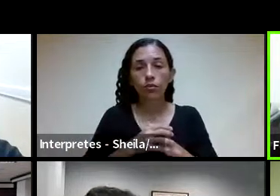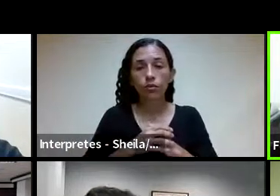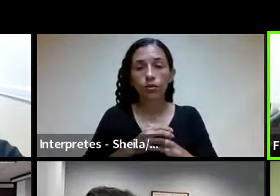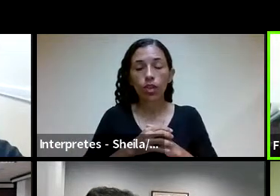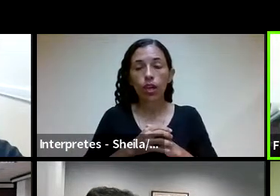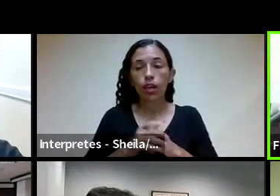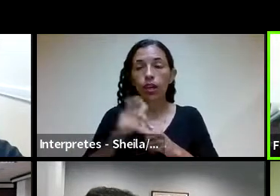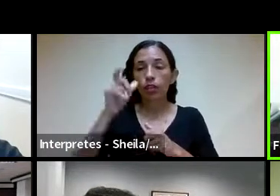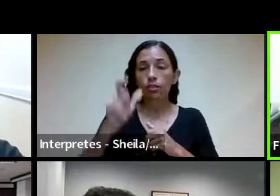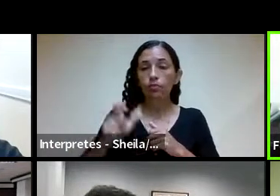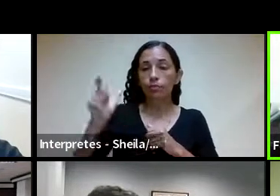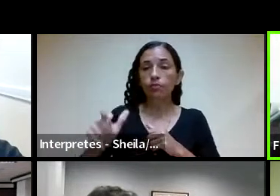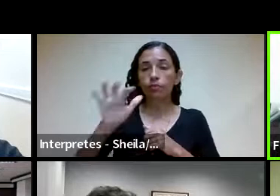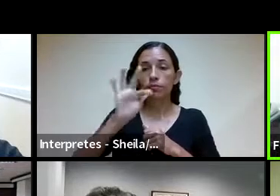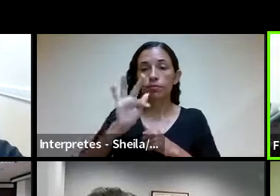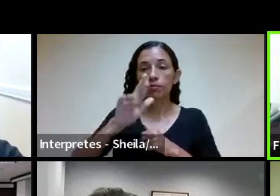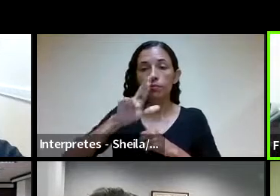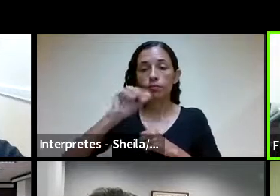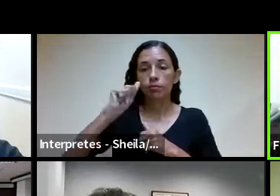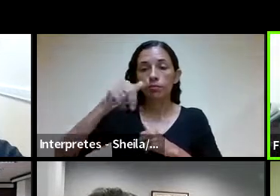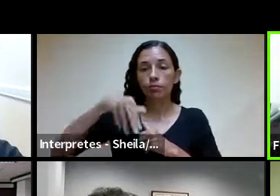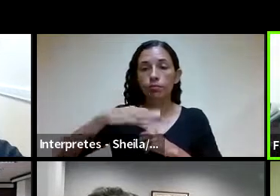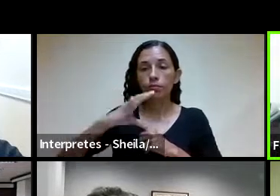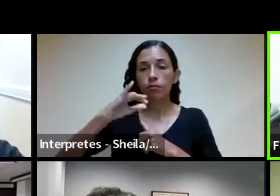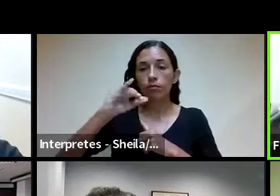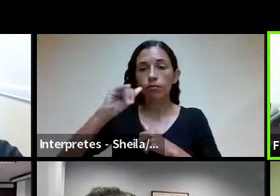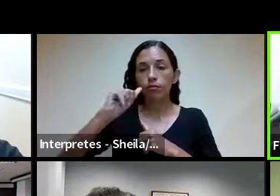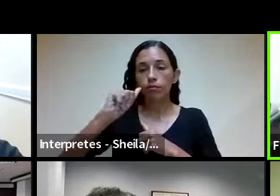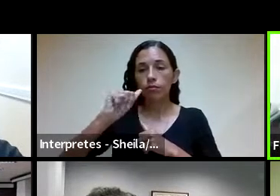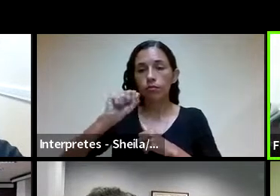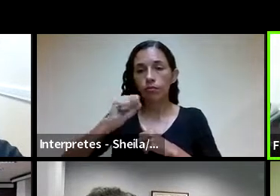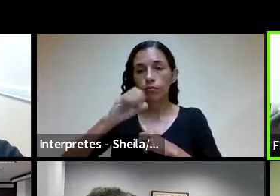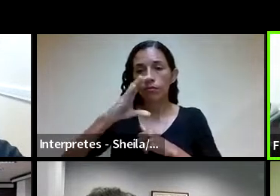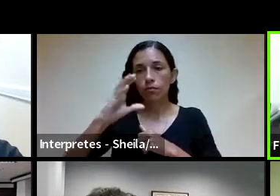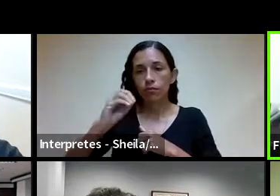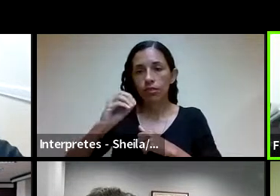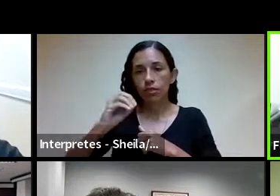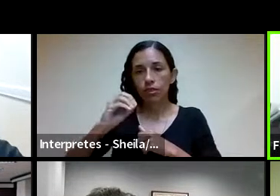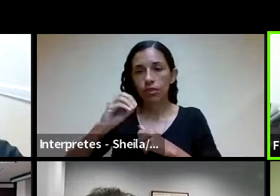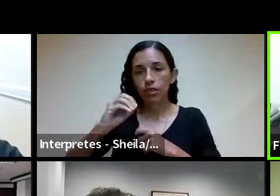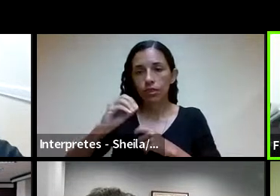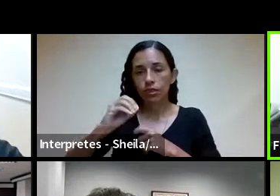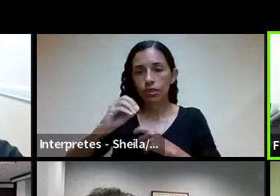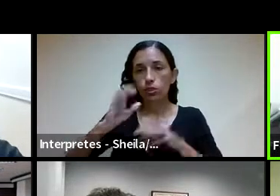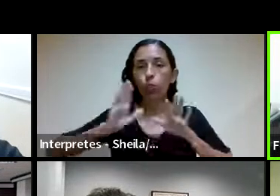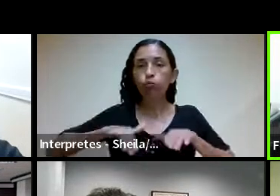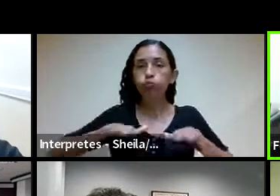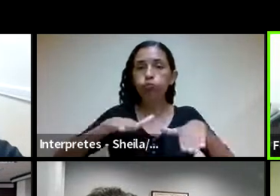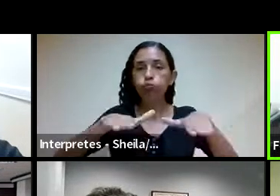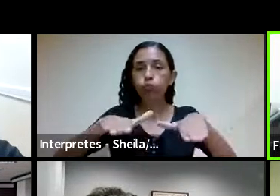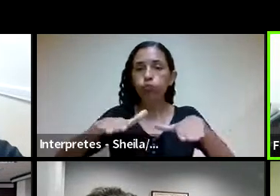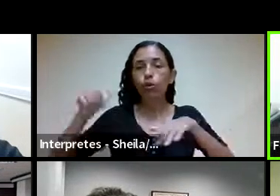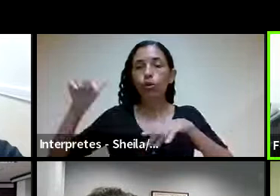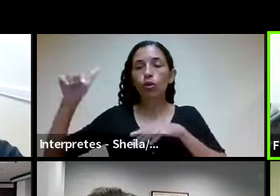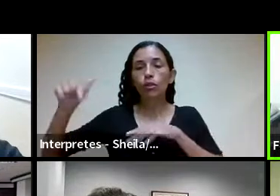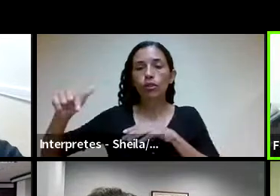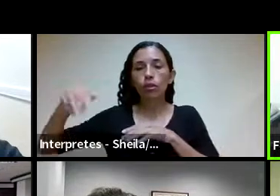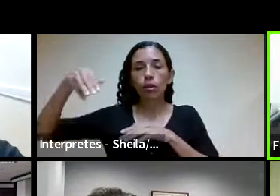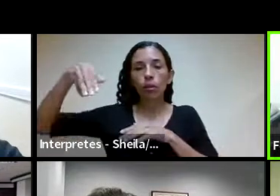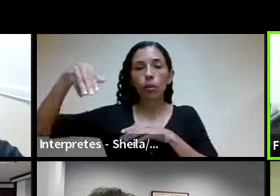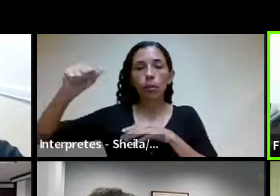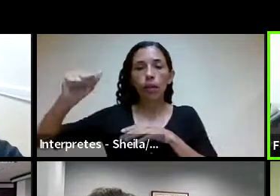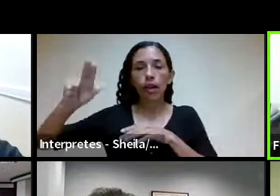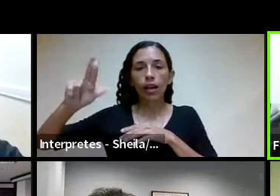candidatas Francisca das Chagas da Costa da Silva, Tica Costureira e Maria Gilda Barreto da Silva,